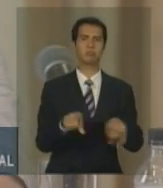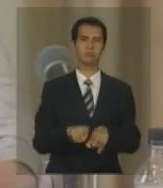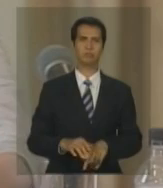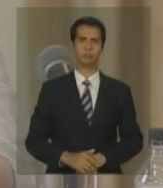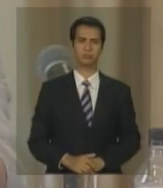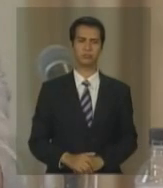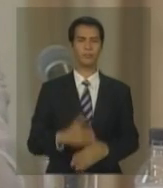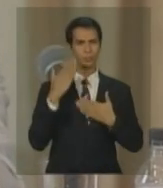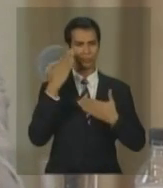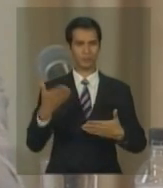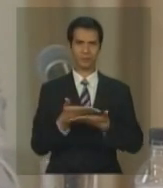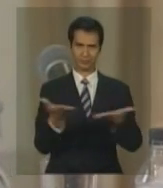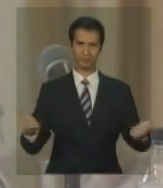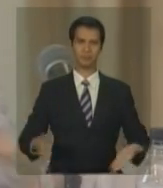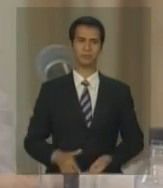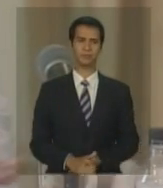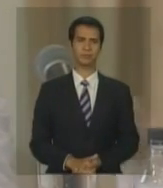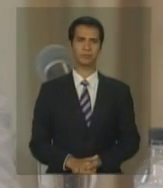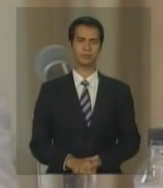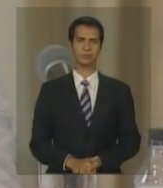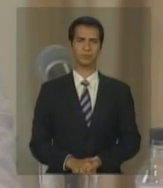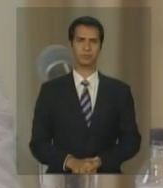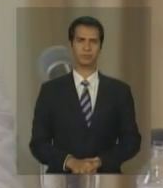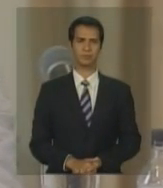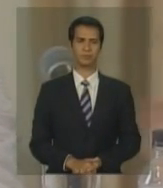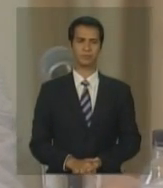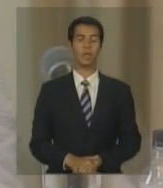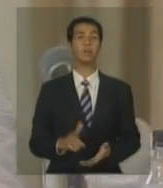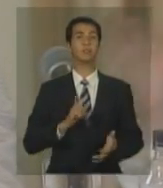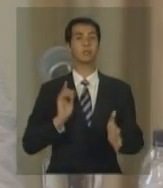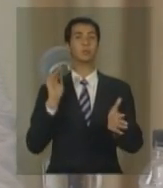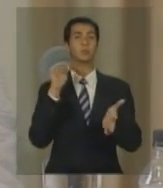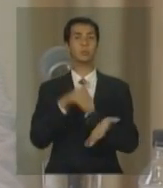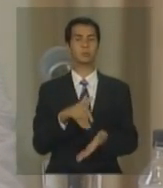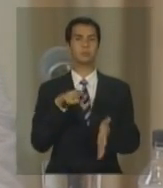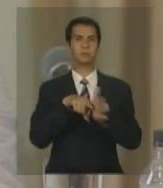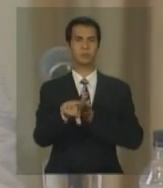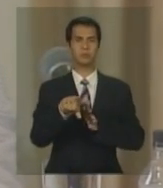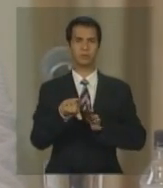Gente, obrigada. Tem um último, tá bom. Só um último.